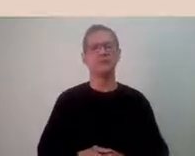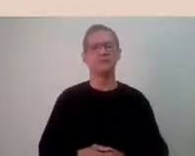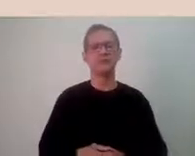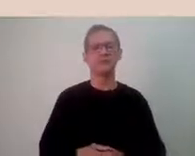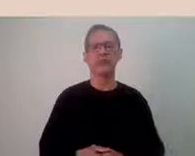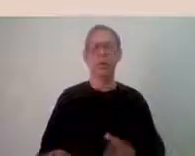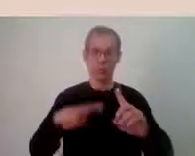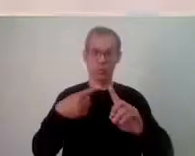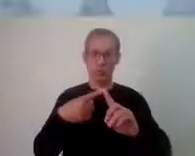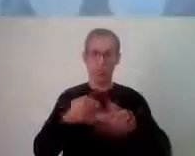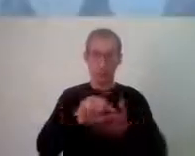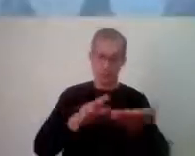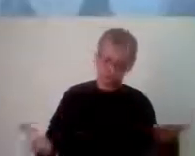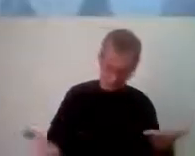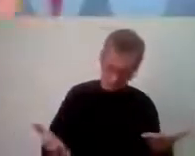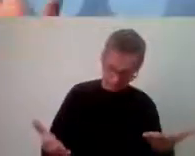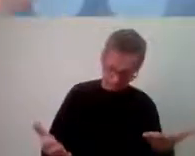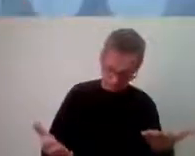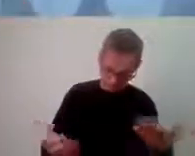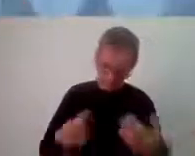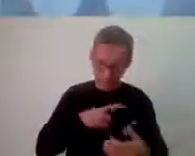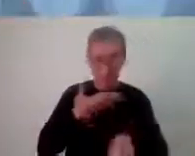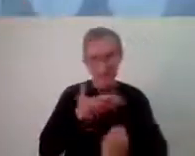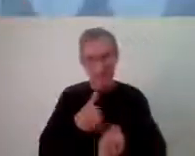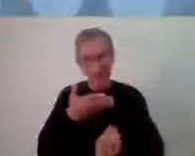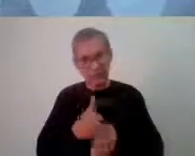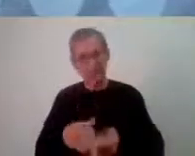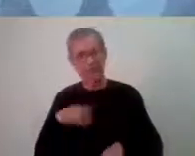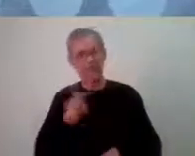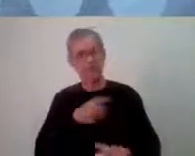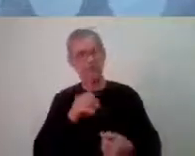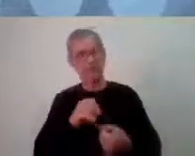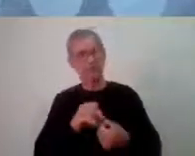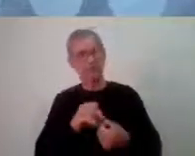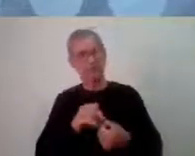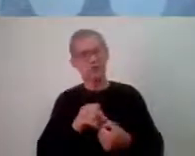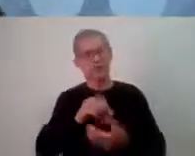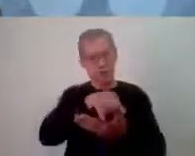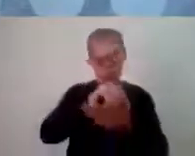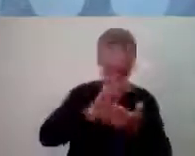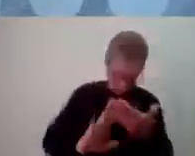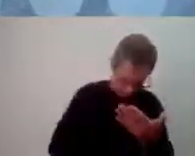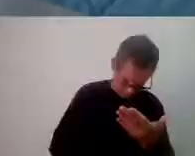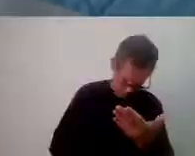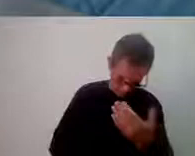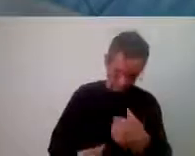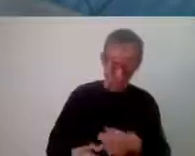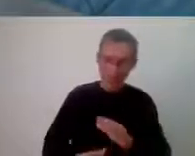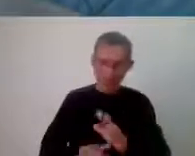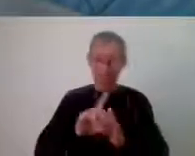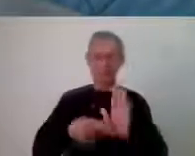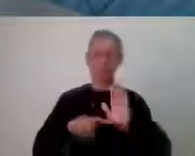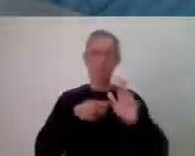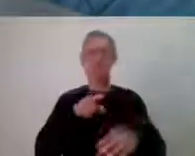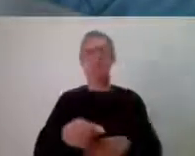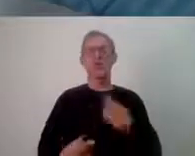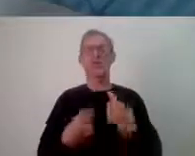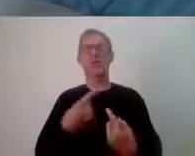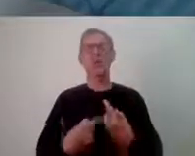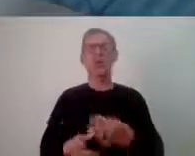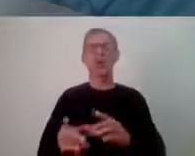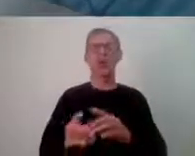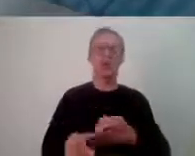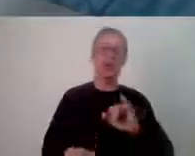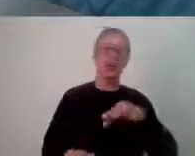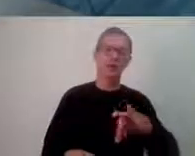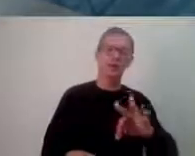O objetivo dessa atividade é colocar a mão na massa, é a gente fazer algumas integrais. E aí, antes de eu mostrar para você qual que é a integral,